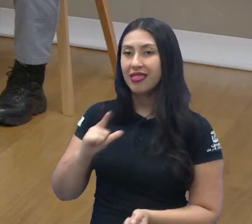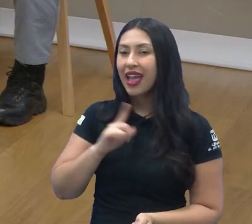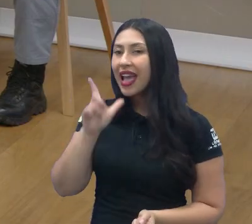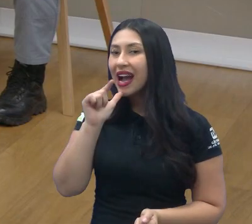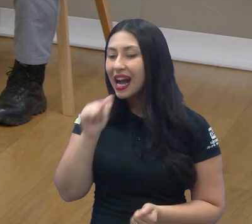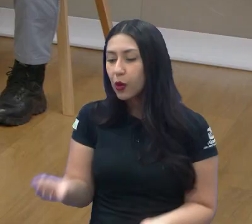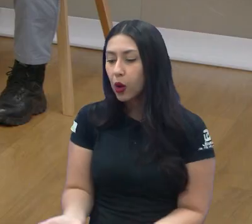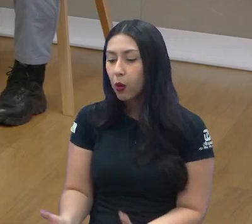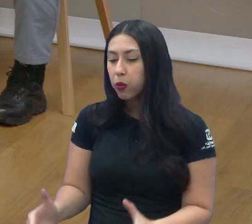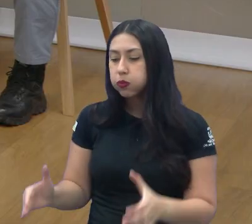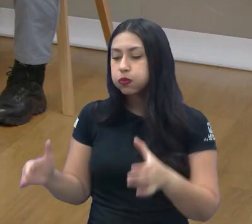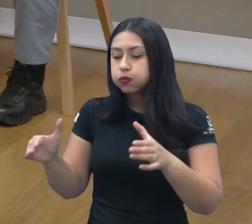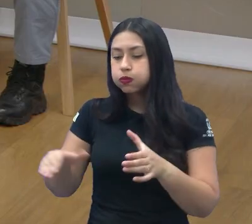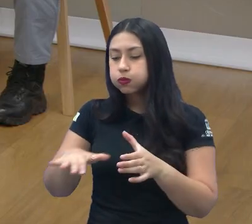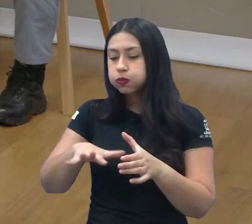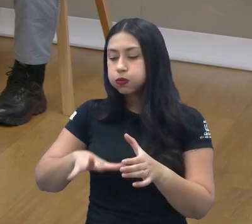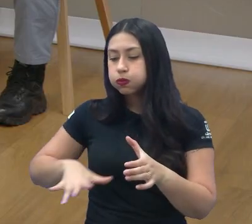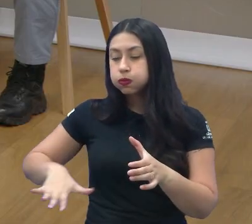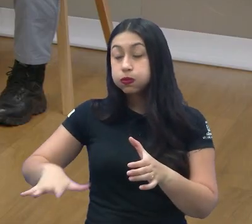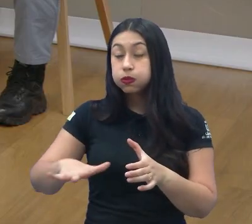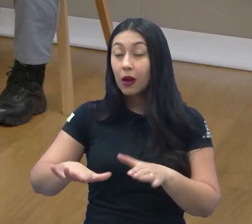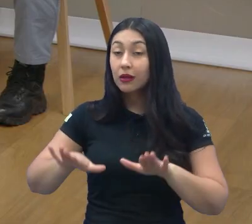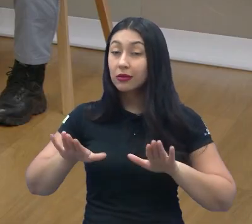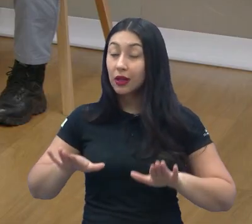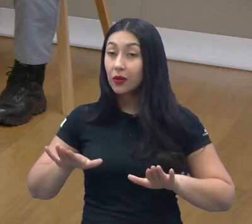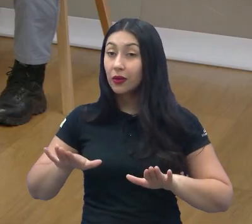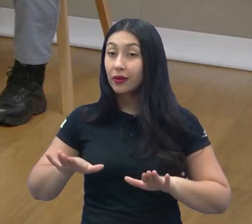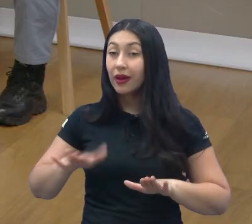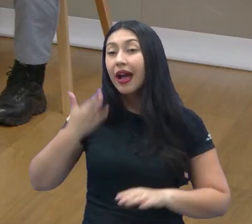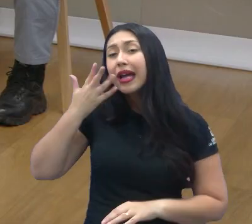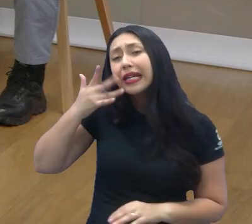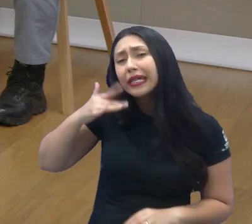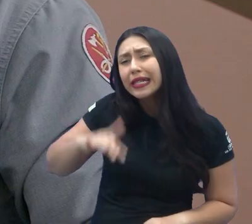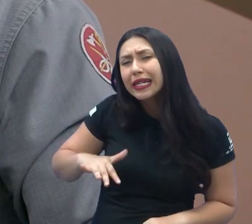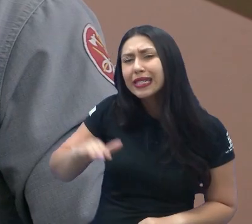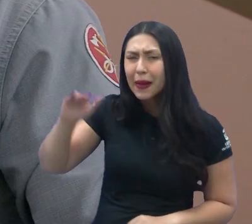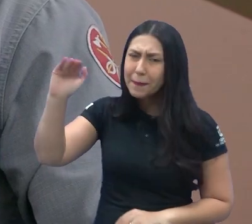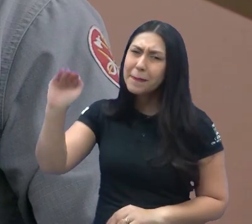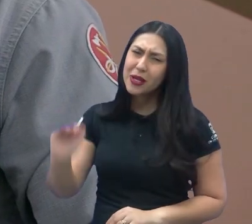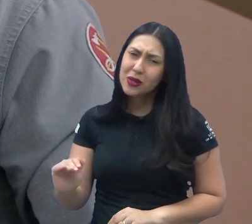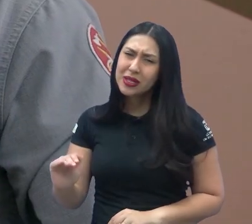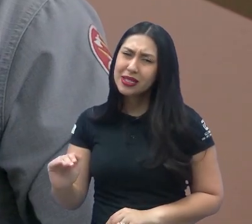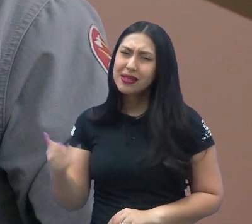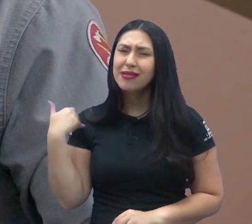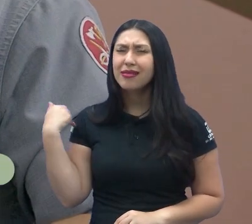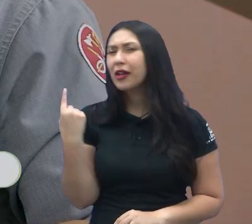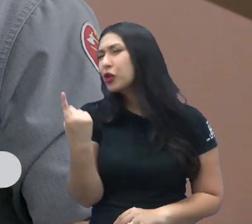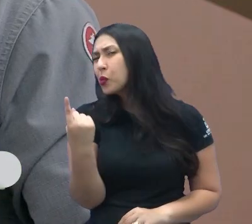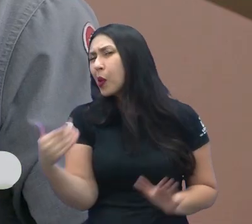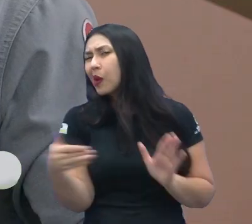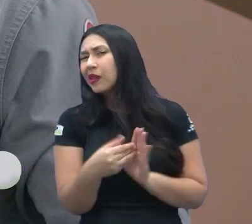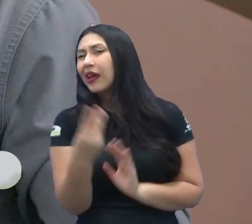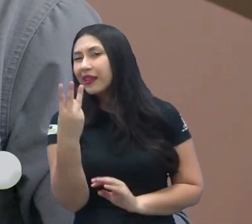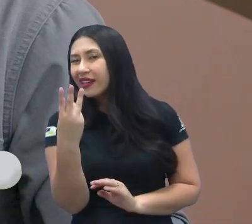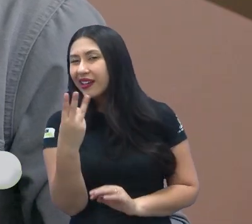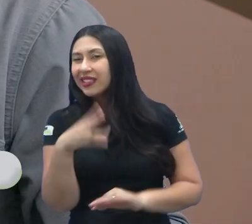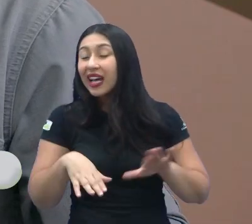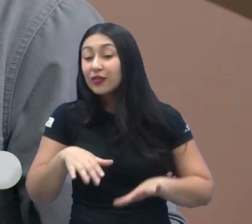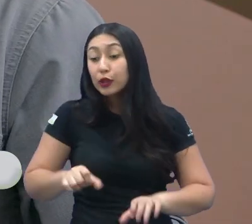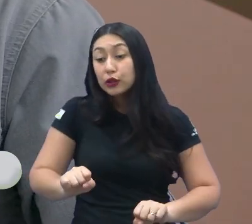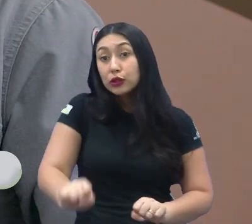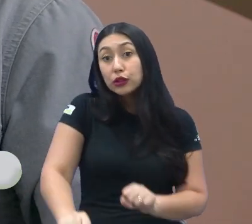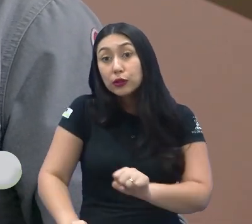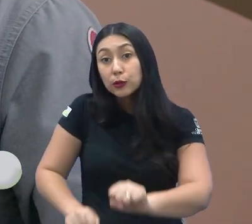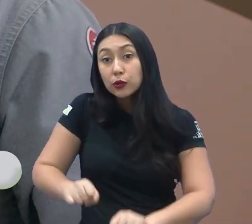em bacia, balde. A criança, principalmente os menorzinhos ali, coisa de 1 até 3 anos, que estão engatinhando, aprendendo a